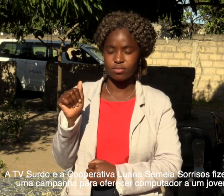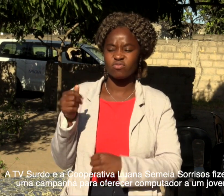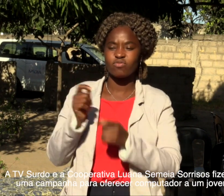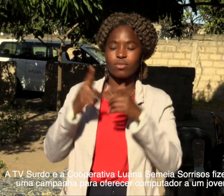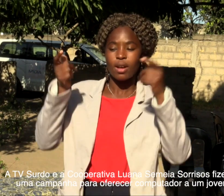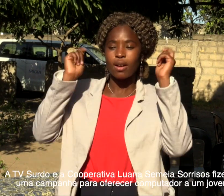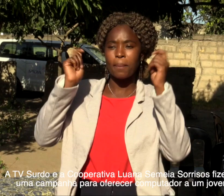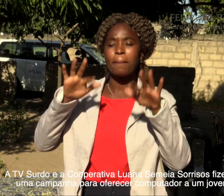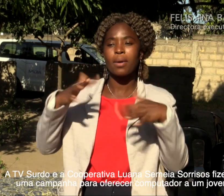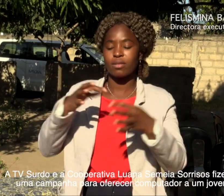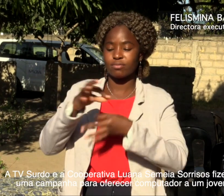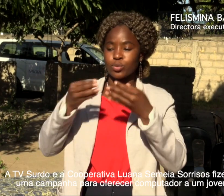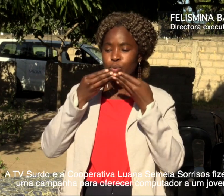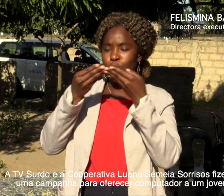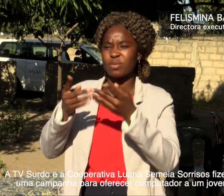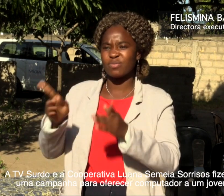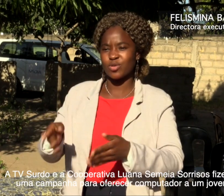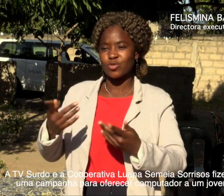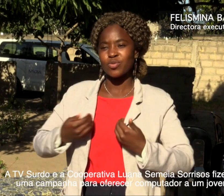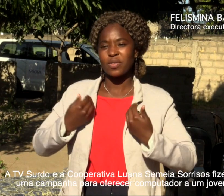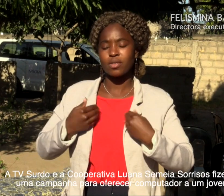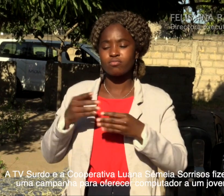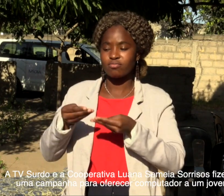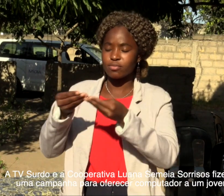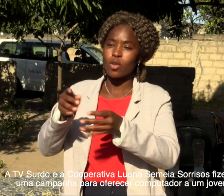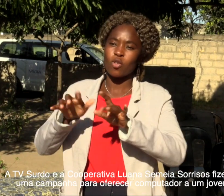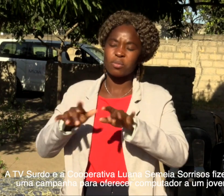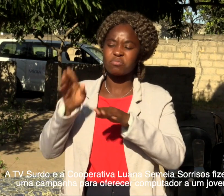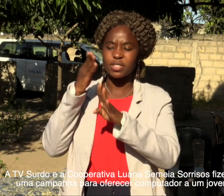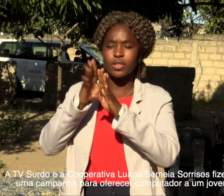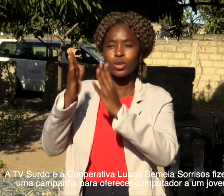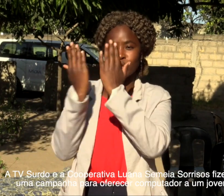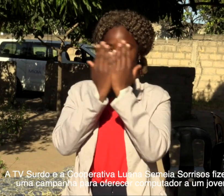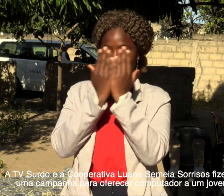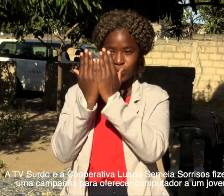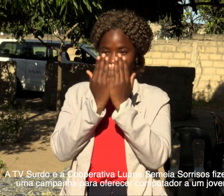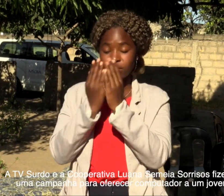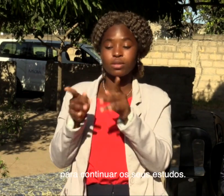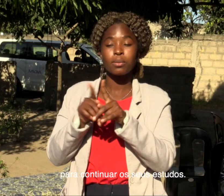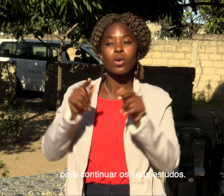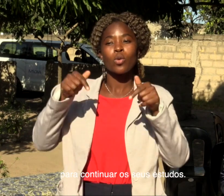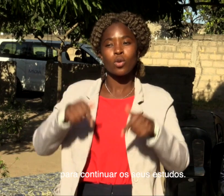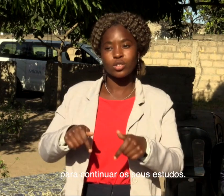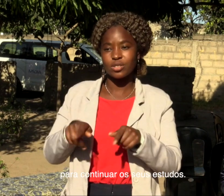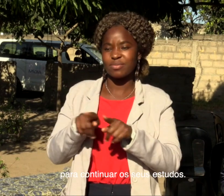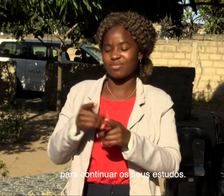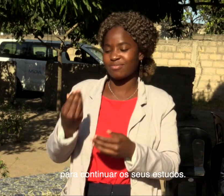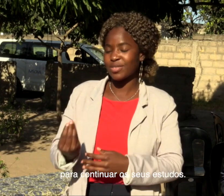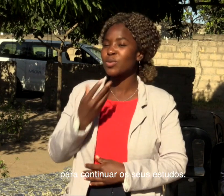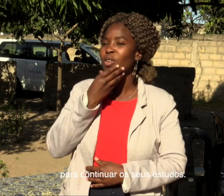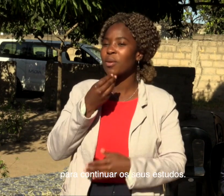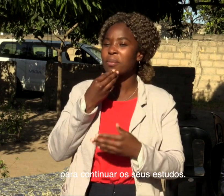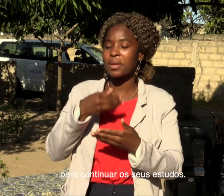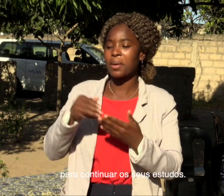Luana Semeia Sorriso fizeram uma campanha que é para oferecer um computador a um jovem que é para continuar os seus